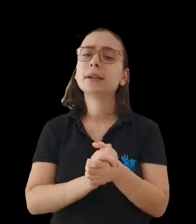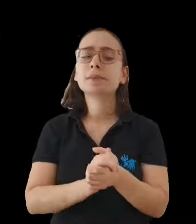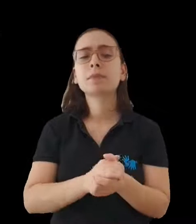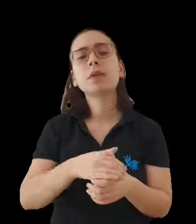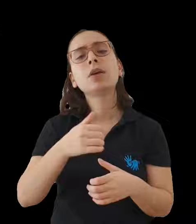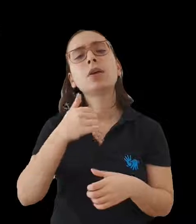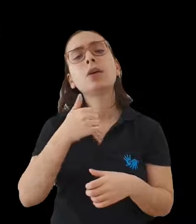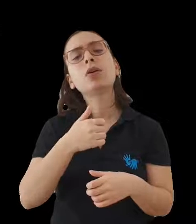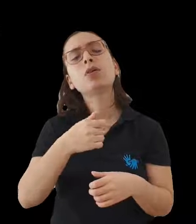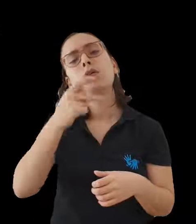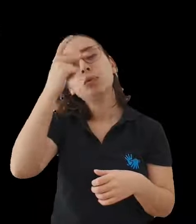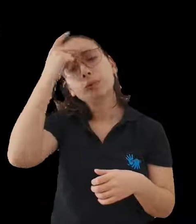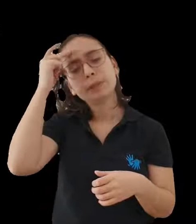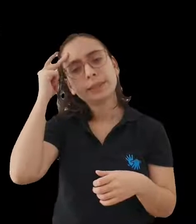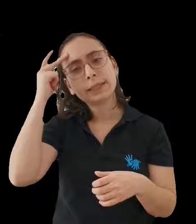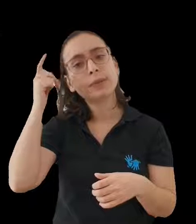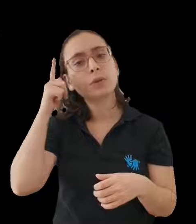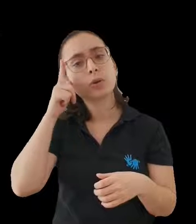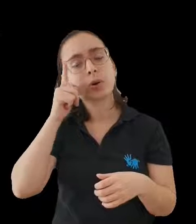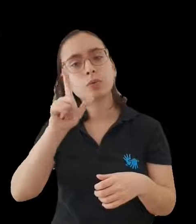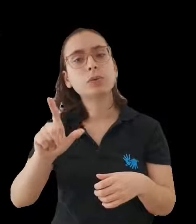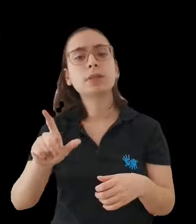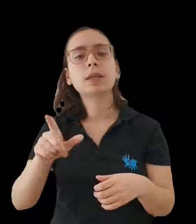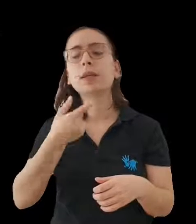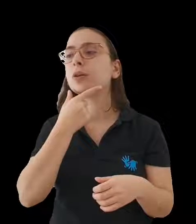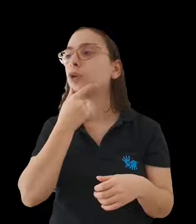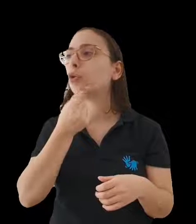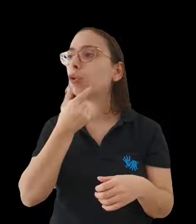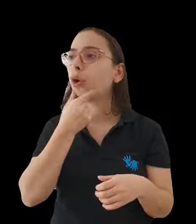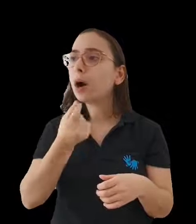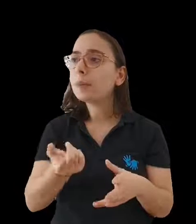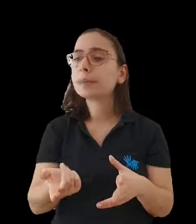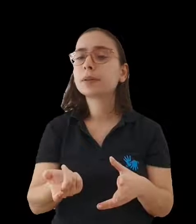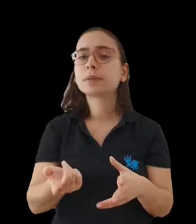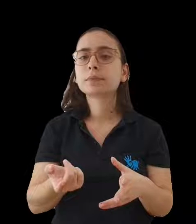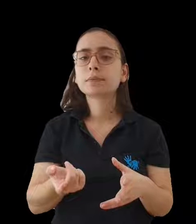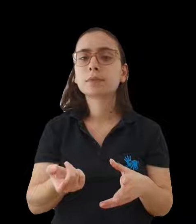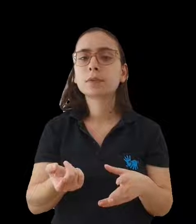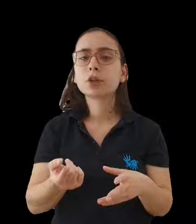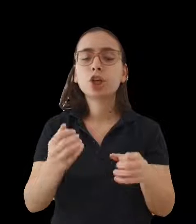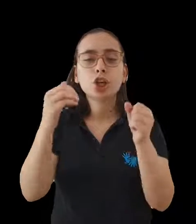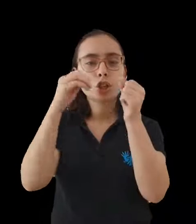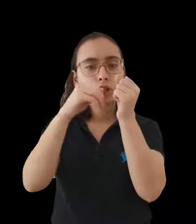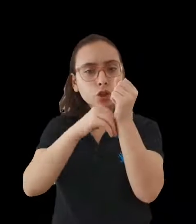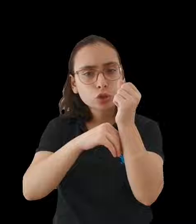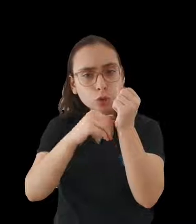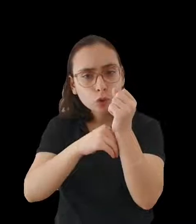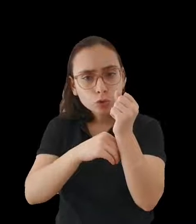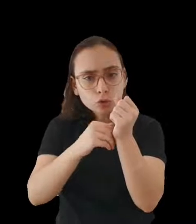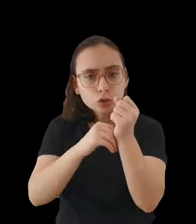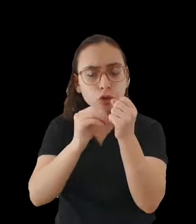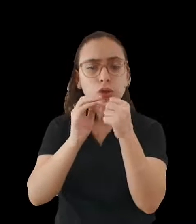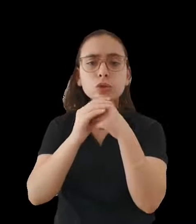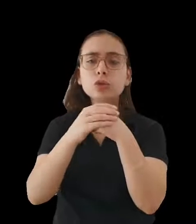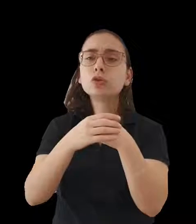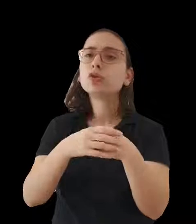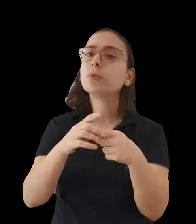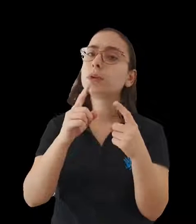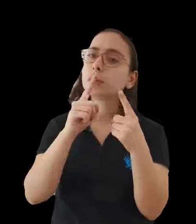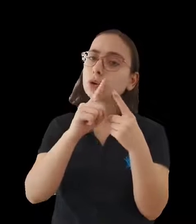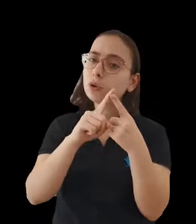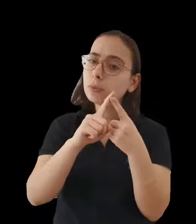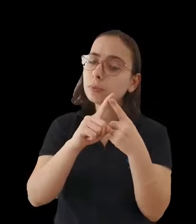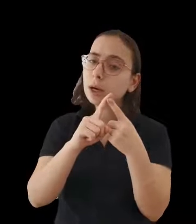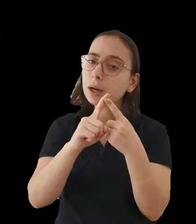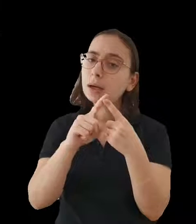conseguir, com quem o rapaz que conseguir, e ficar escondido dela durante uma noite. Então, ela é